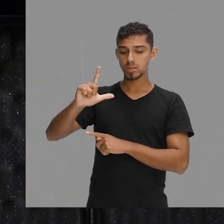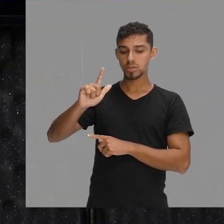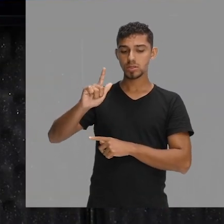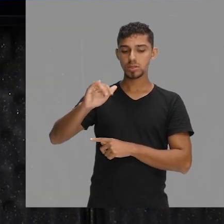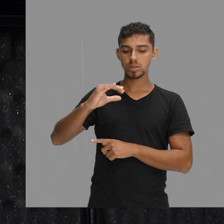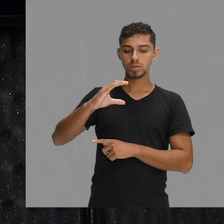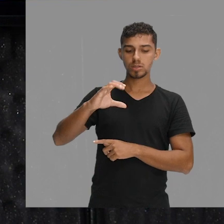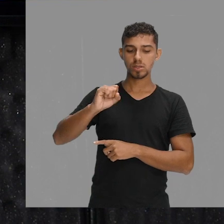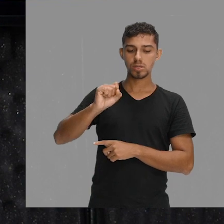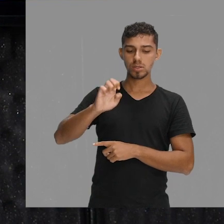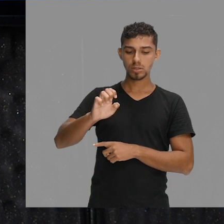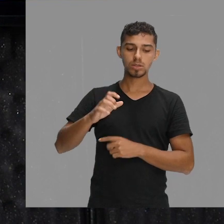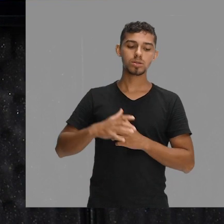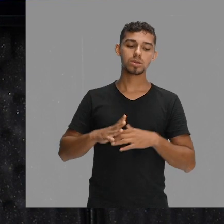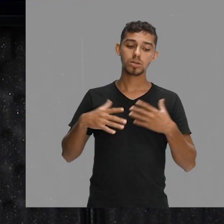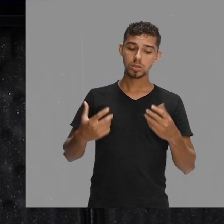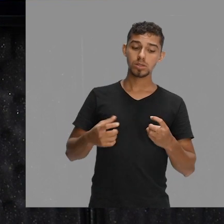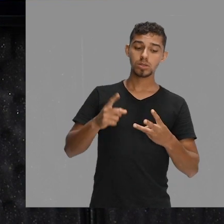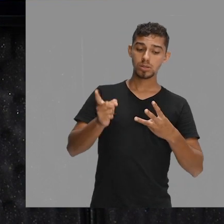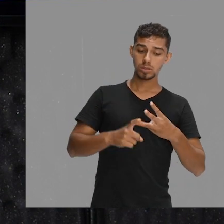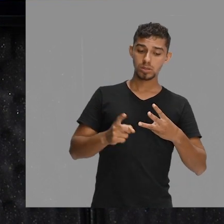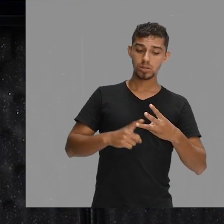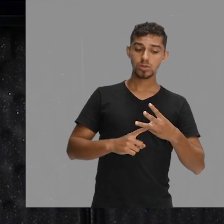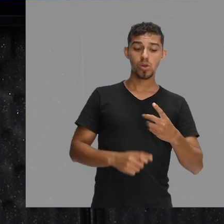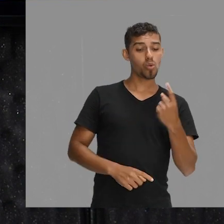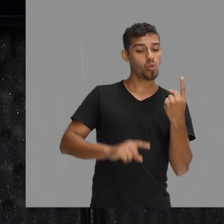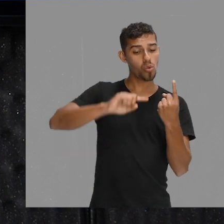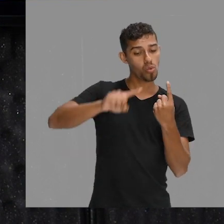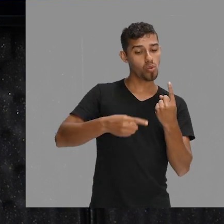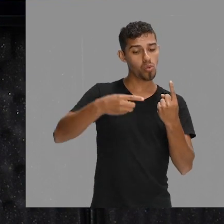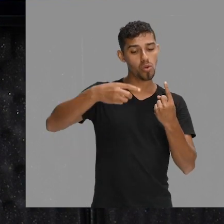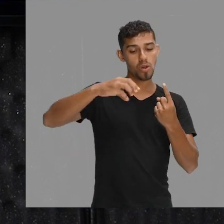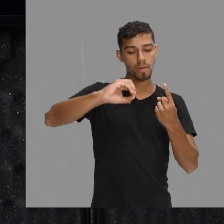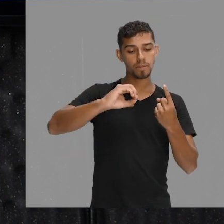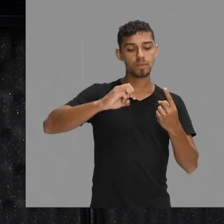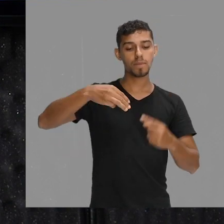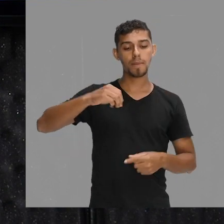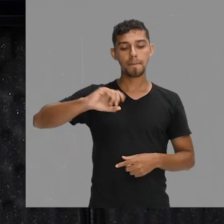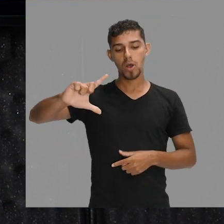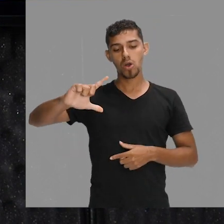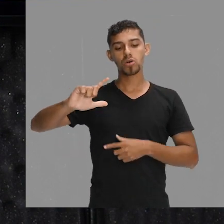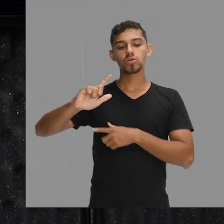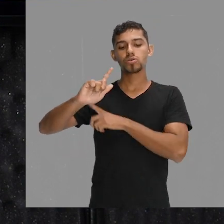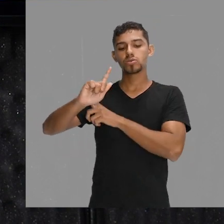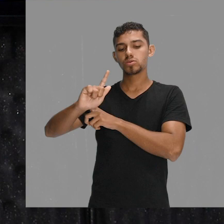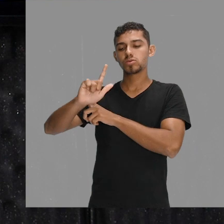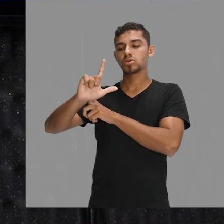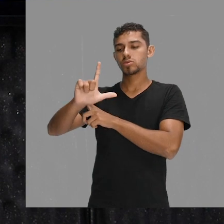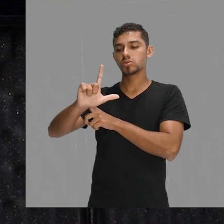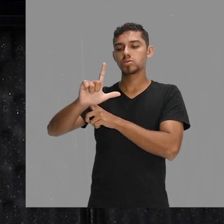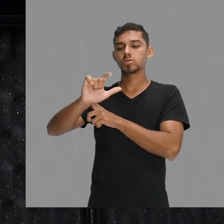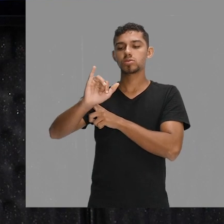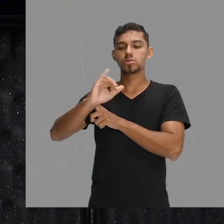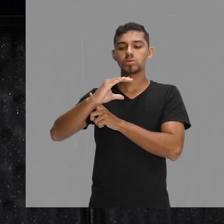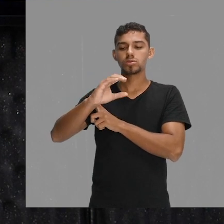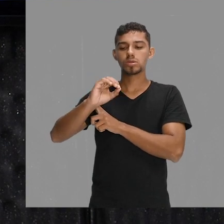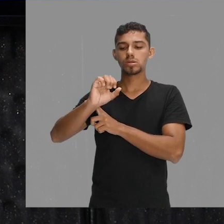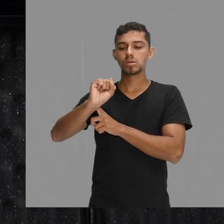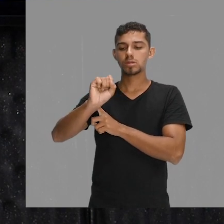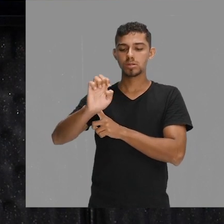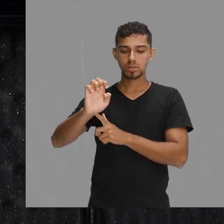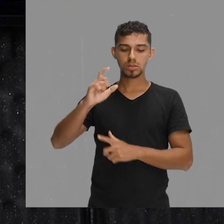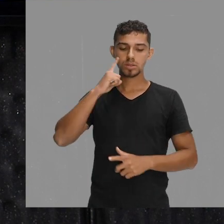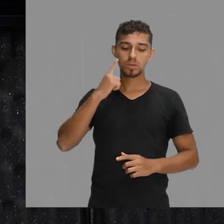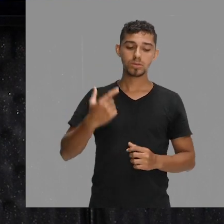a amostra 3, onde eu adicionei 1 mol de glicose, e a amostra 4, onde eu adicionei